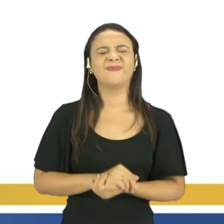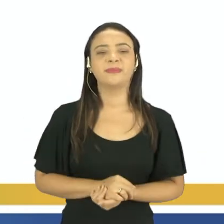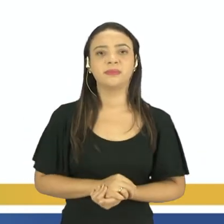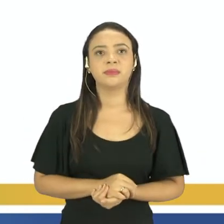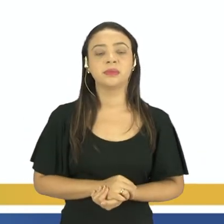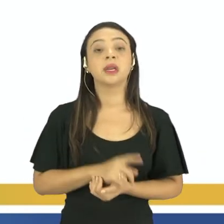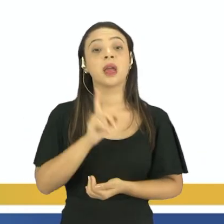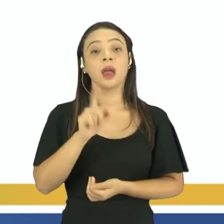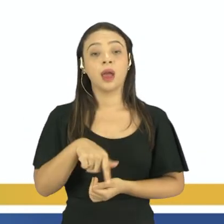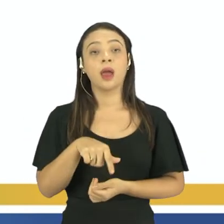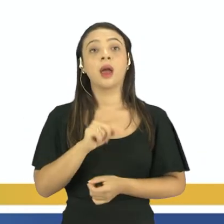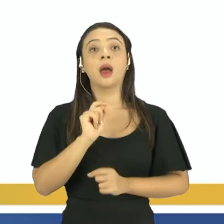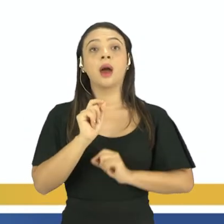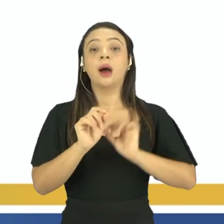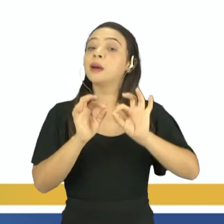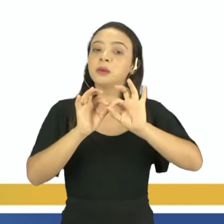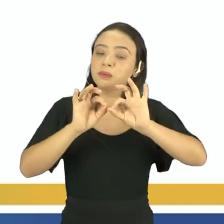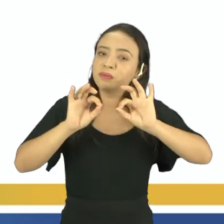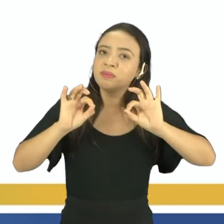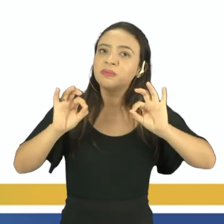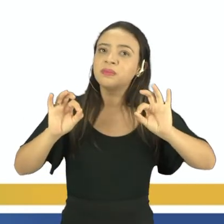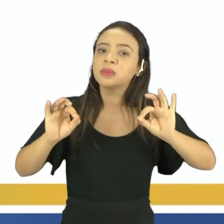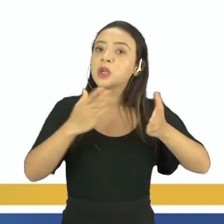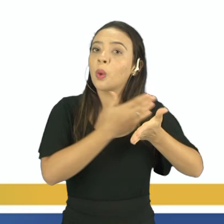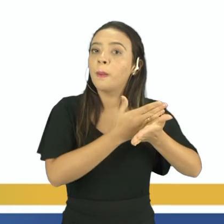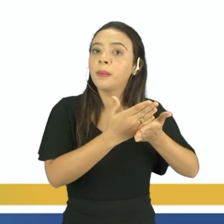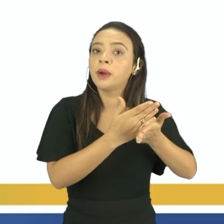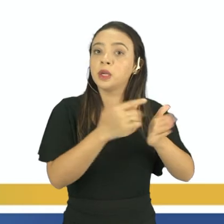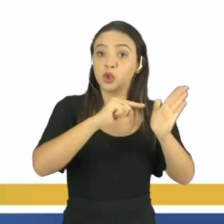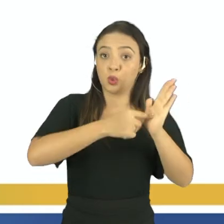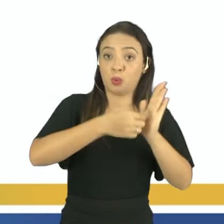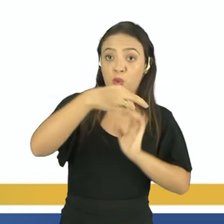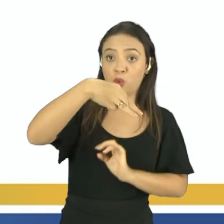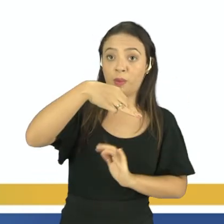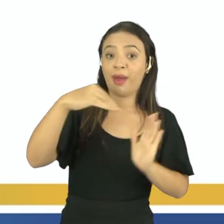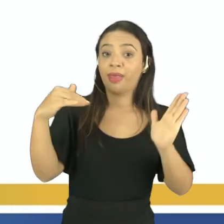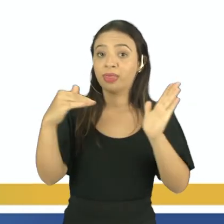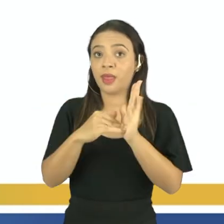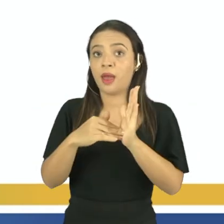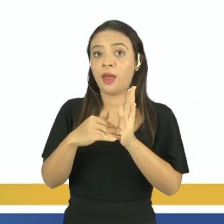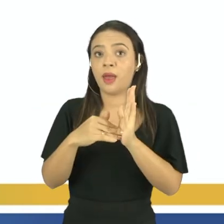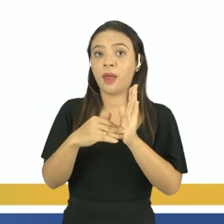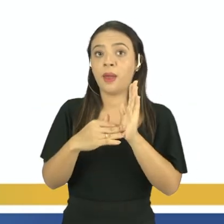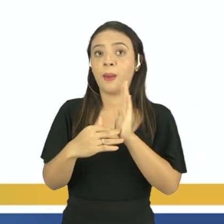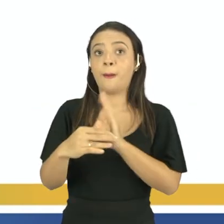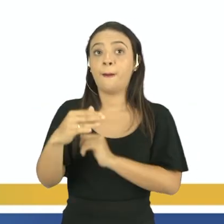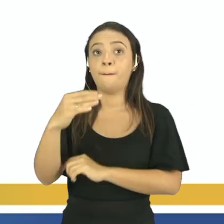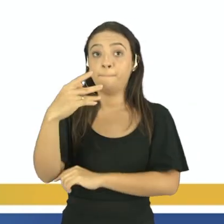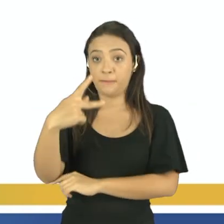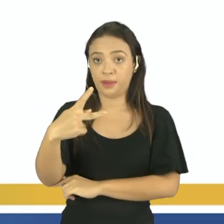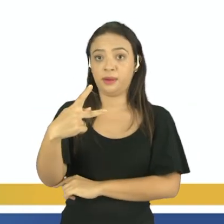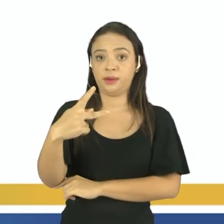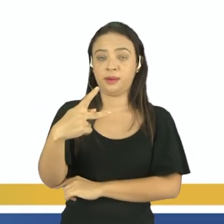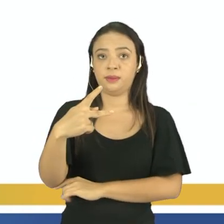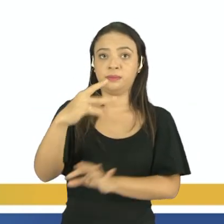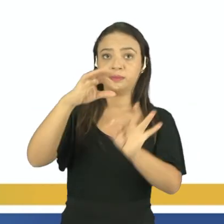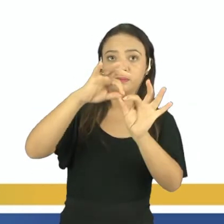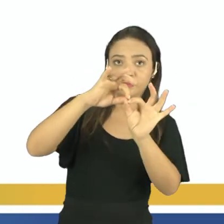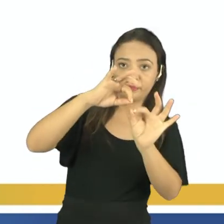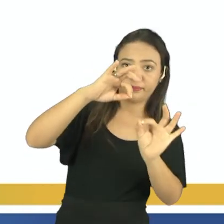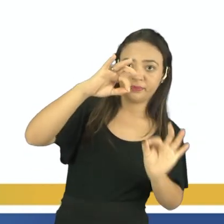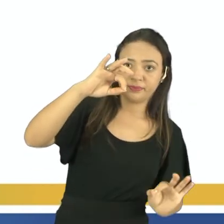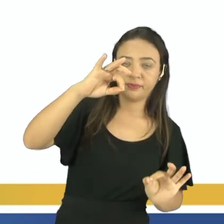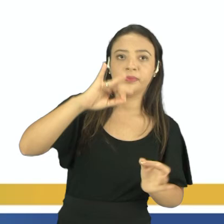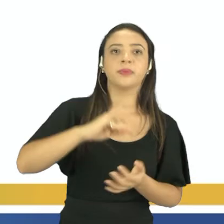vai ser o segmento aí de reta que vai do ponto M até o ponto P, estão vendo aí? Aí observem